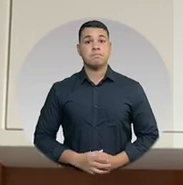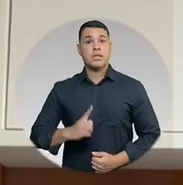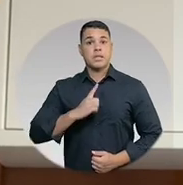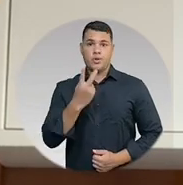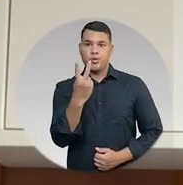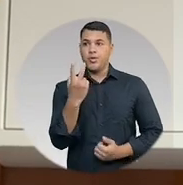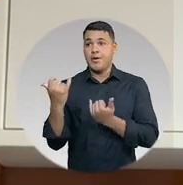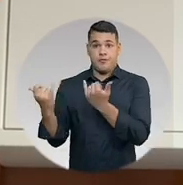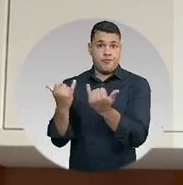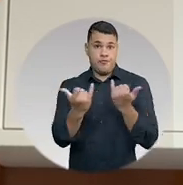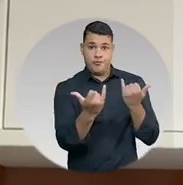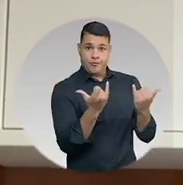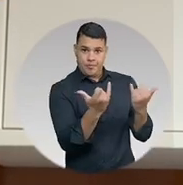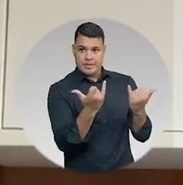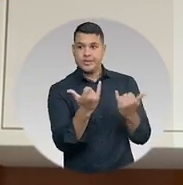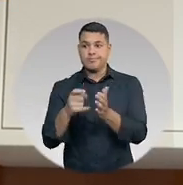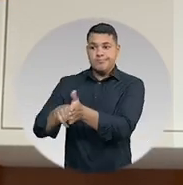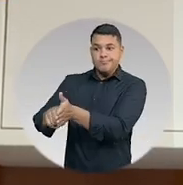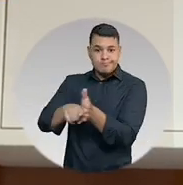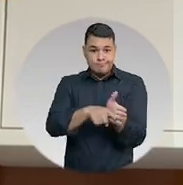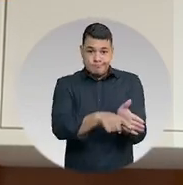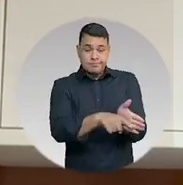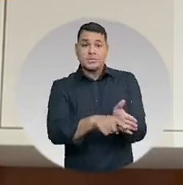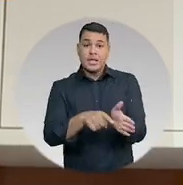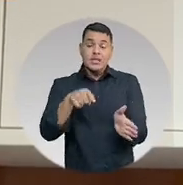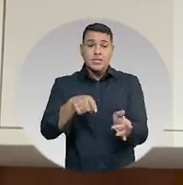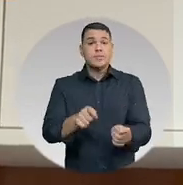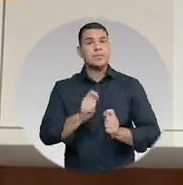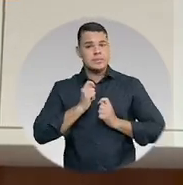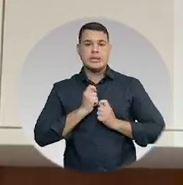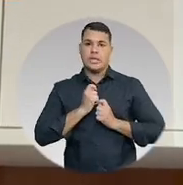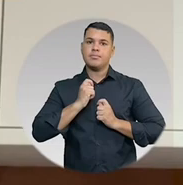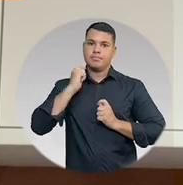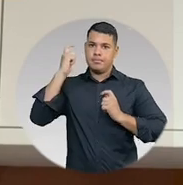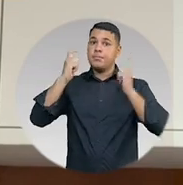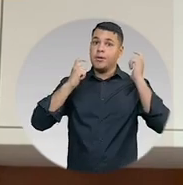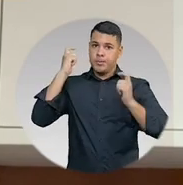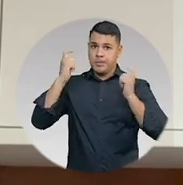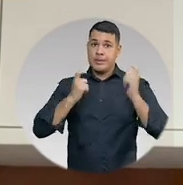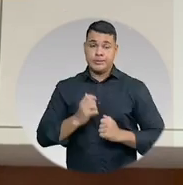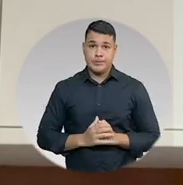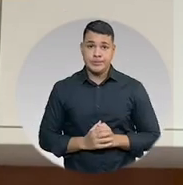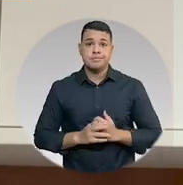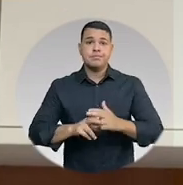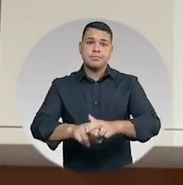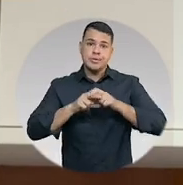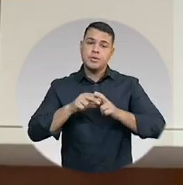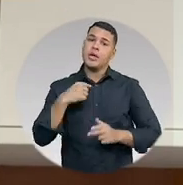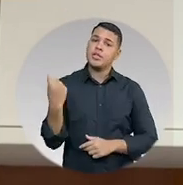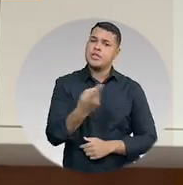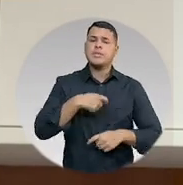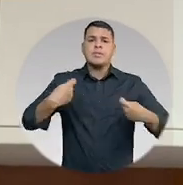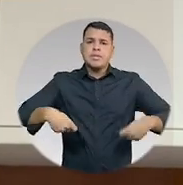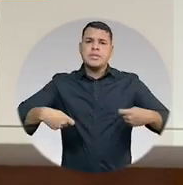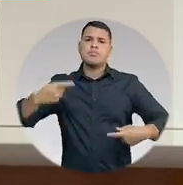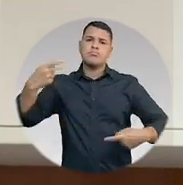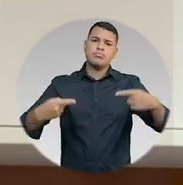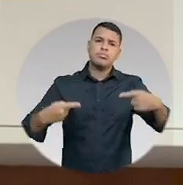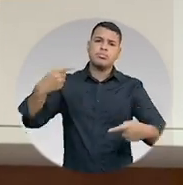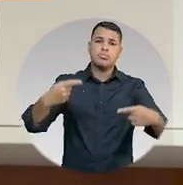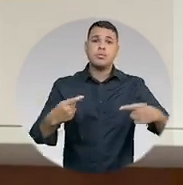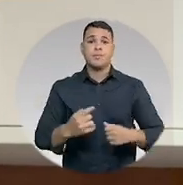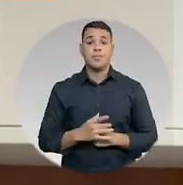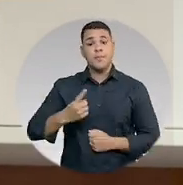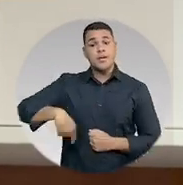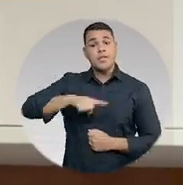esses dois indicadores já nos sinalizam para uma situação, né, preocupante, que precisa ser discutida, para que a